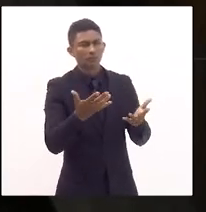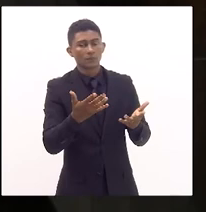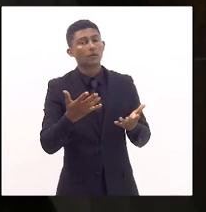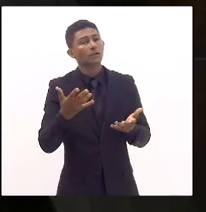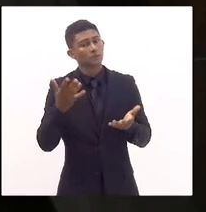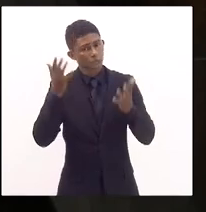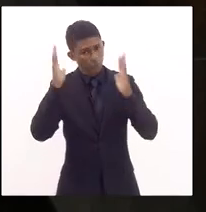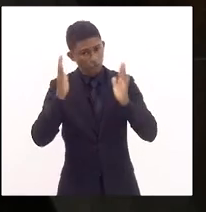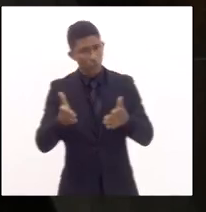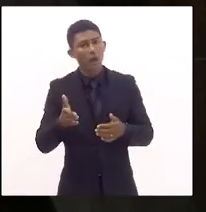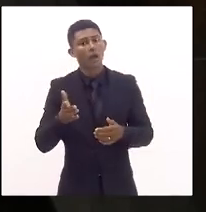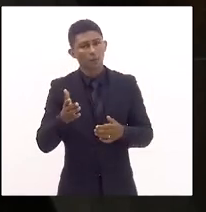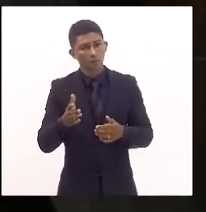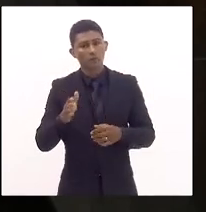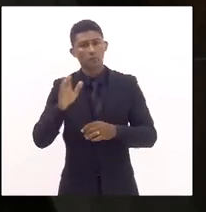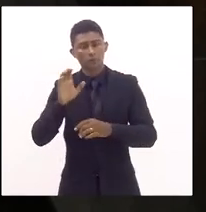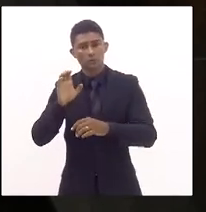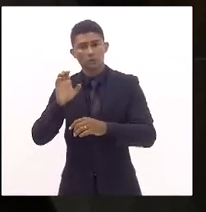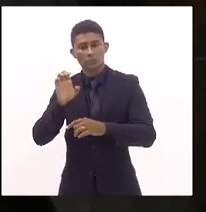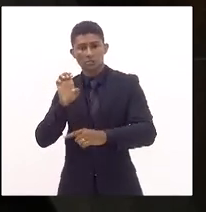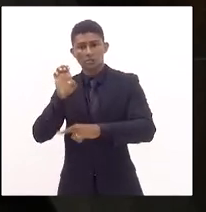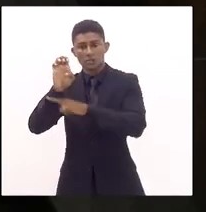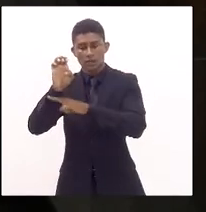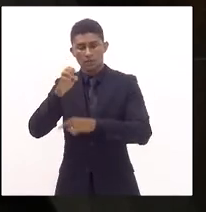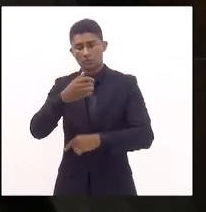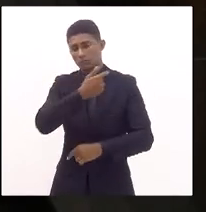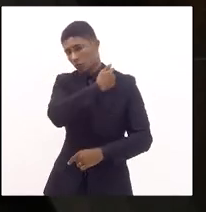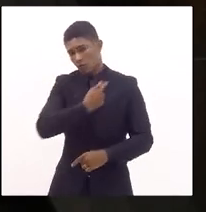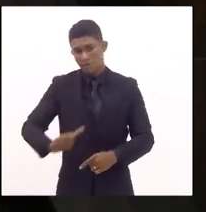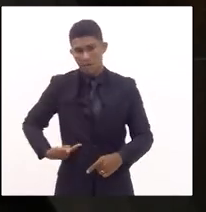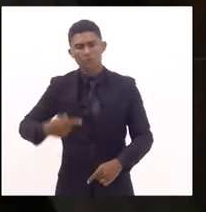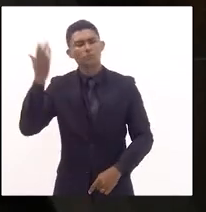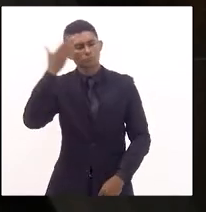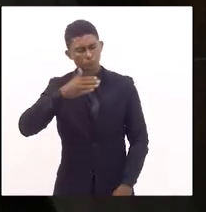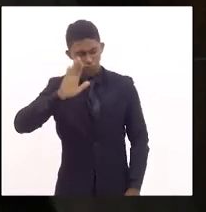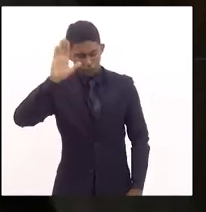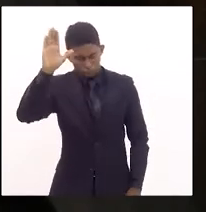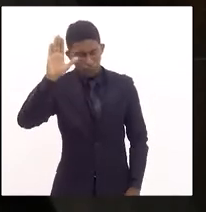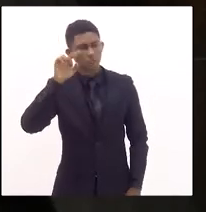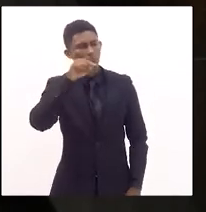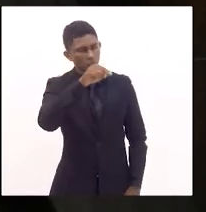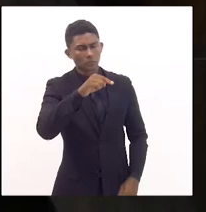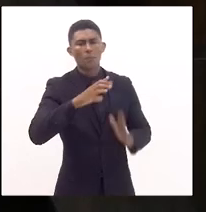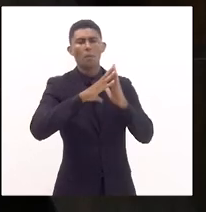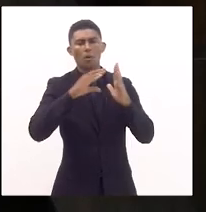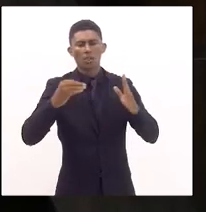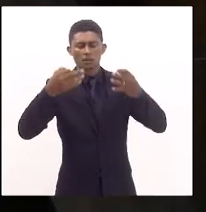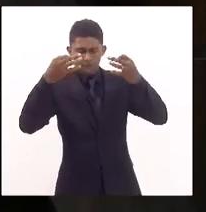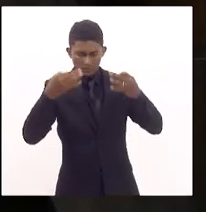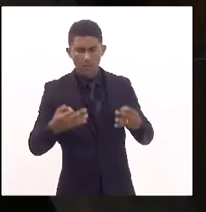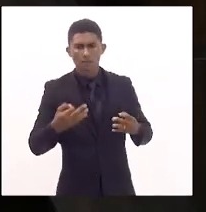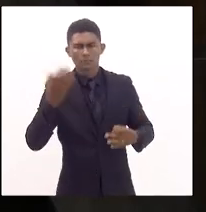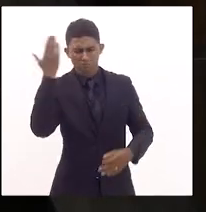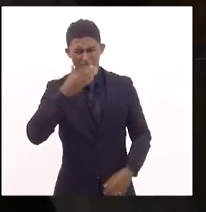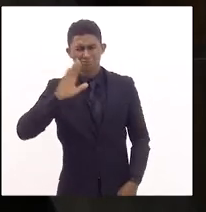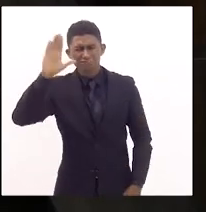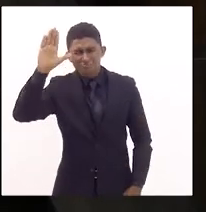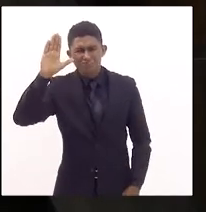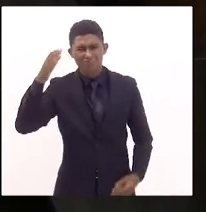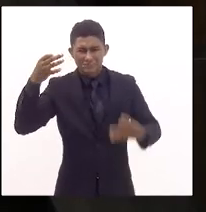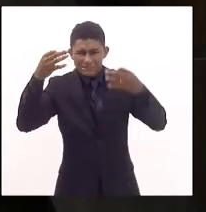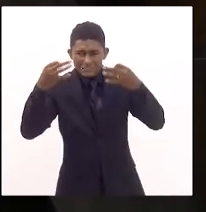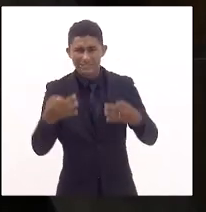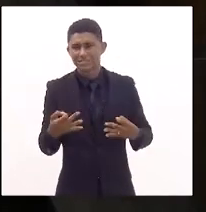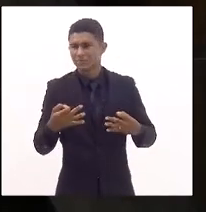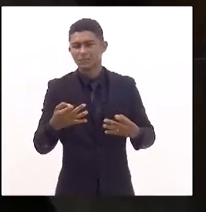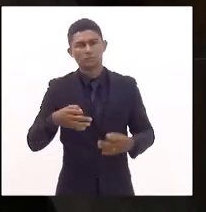promessa por parte do governo do Estado de ter um assentamento modelo, promessa que nunca se confirmou, para